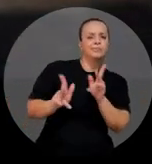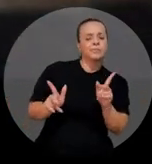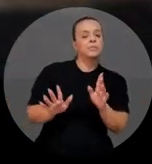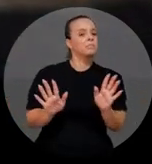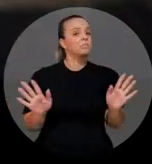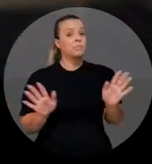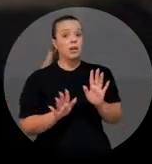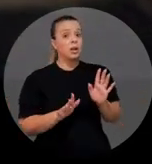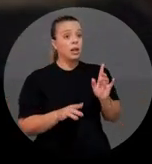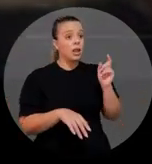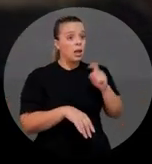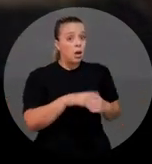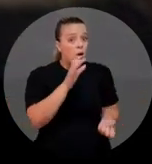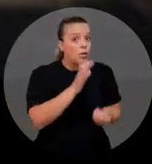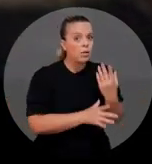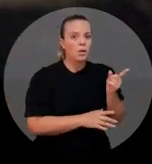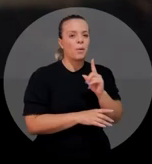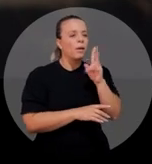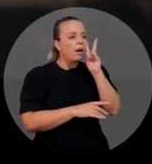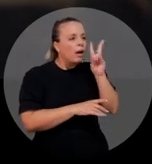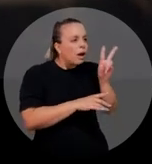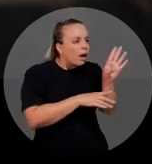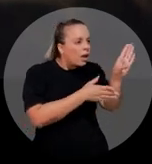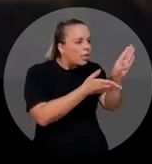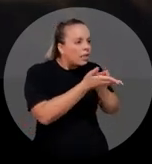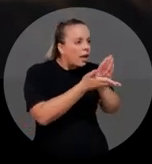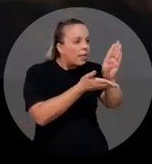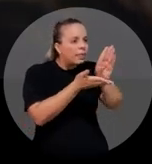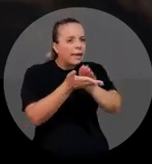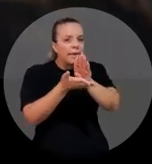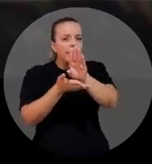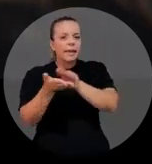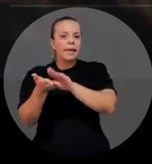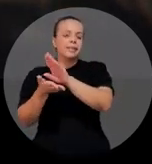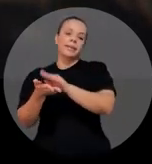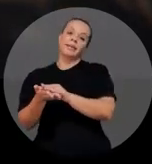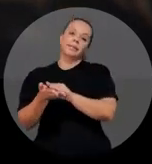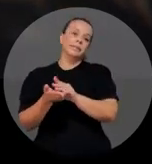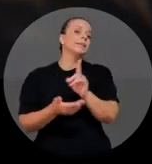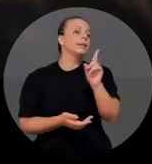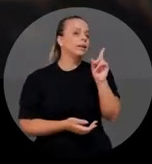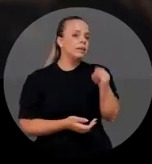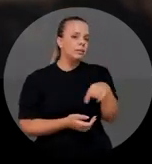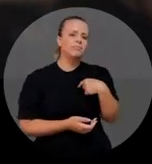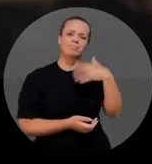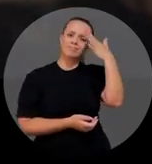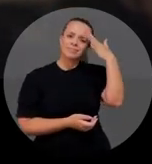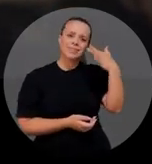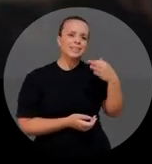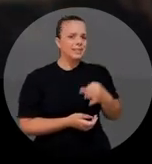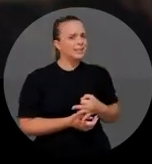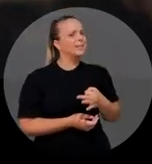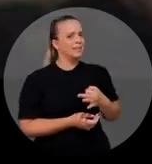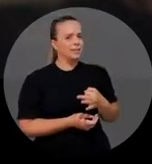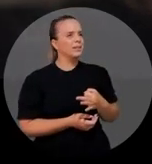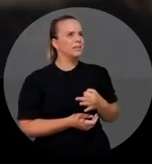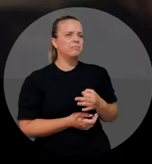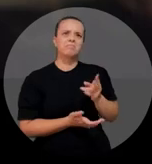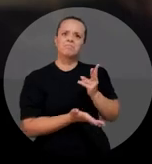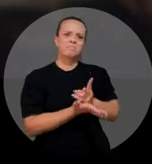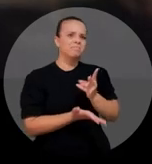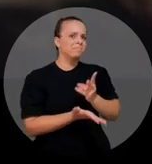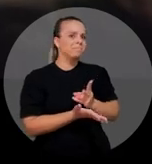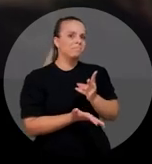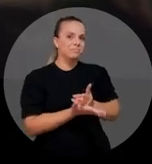outra? Nada é criado, tudo é roubado. E isso eu tenho bem certo, assim, na